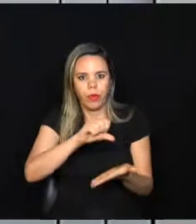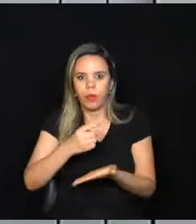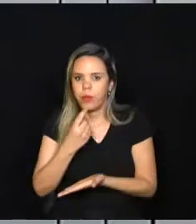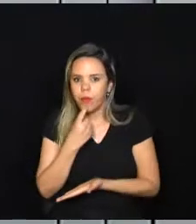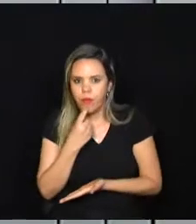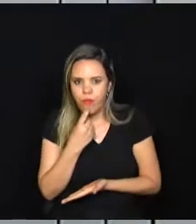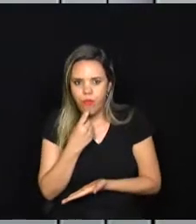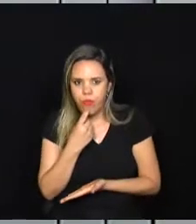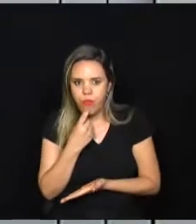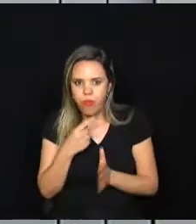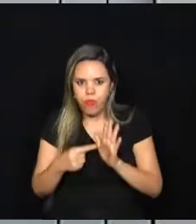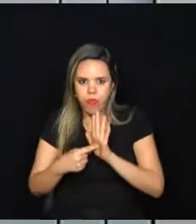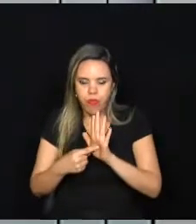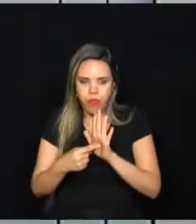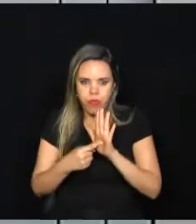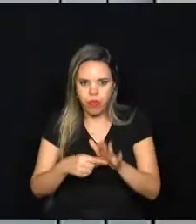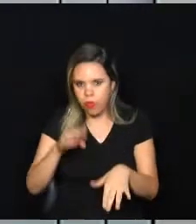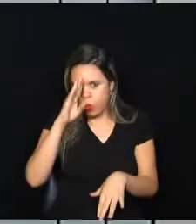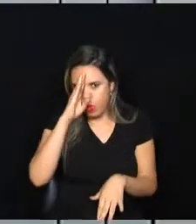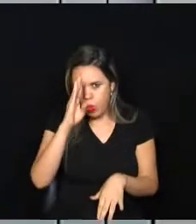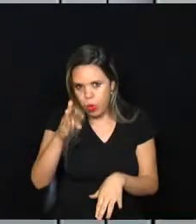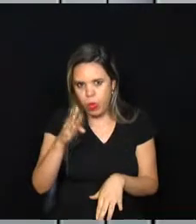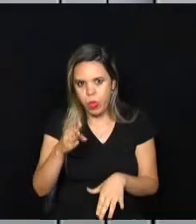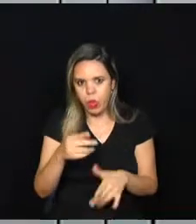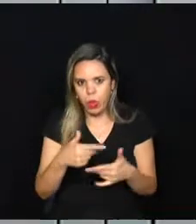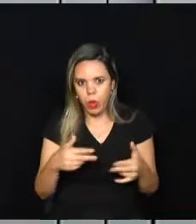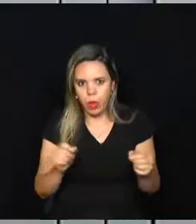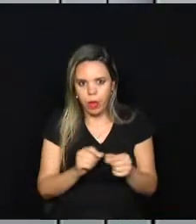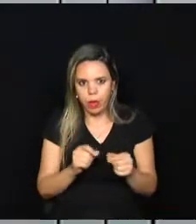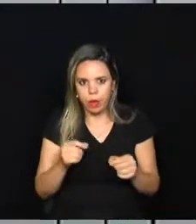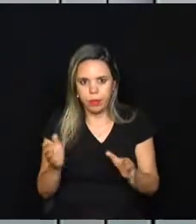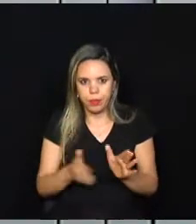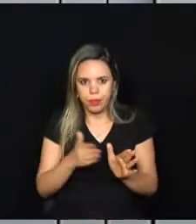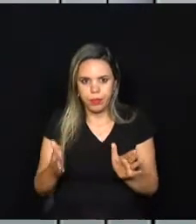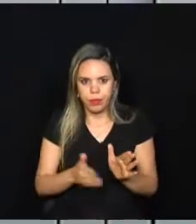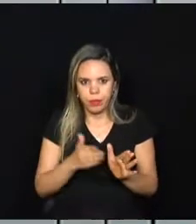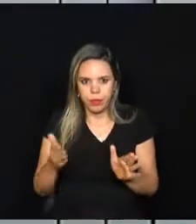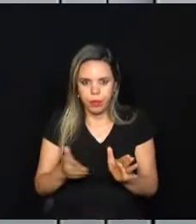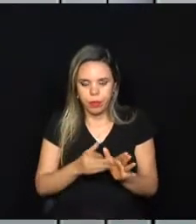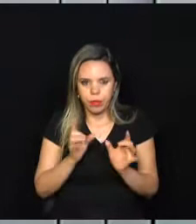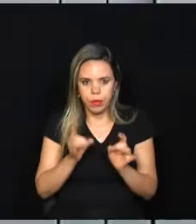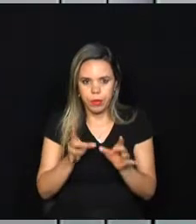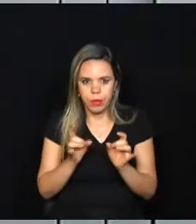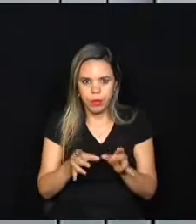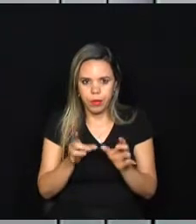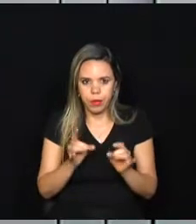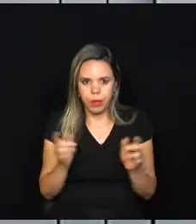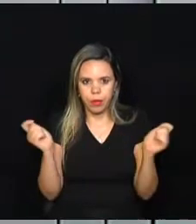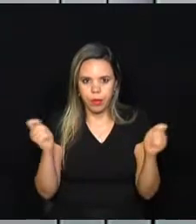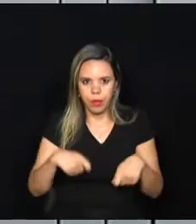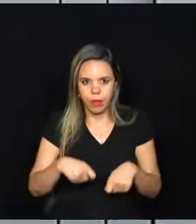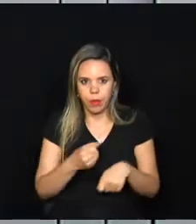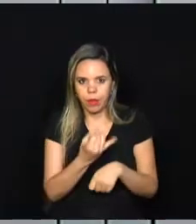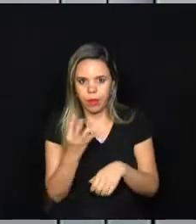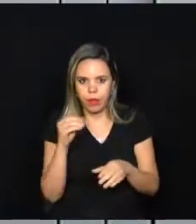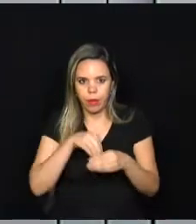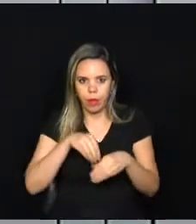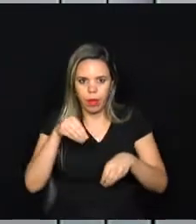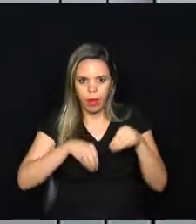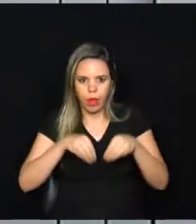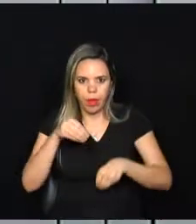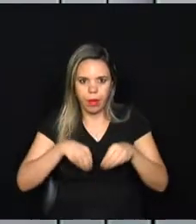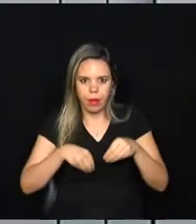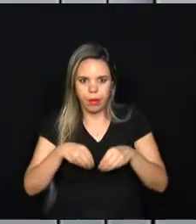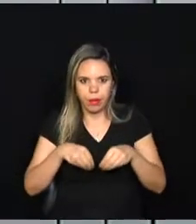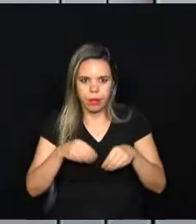Campinas, que apontou que os principais indicadores, produção, vendas, capacidade instalada, nível